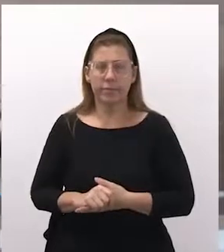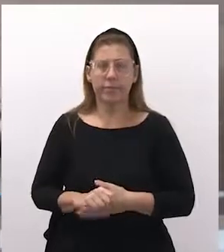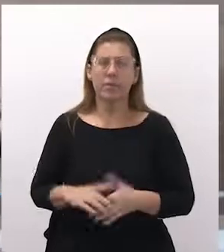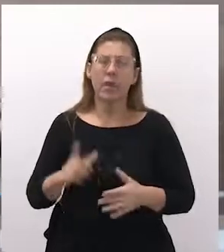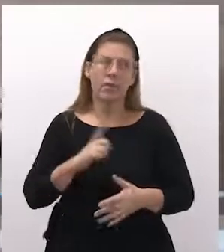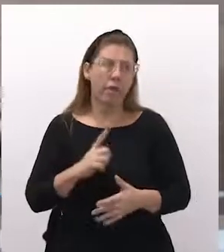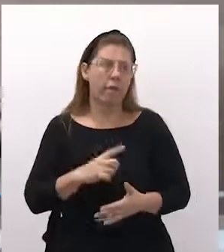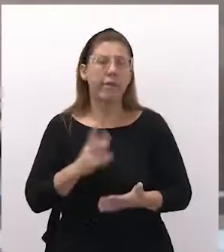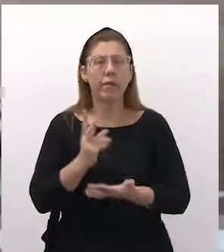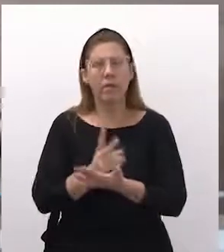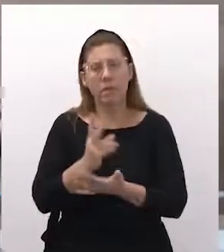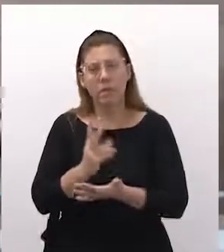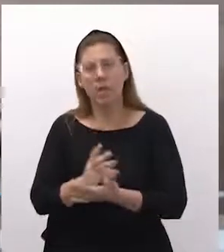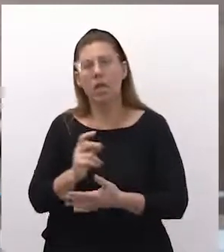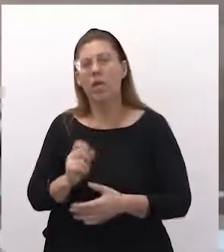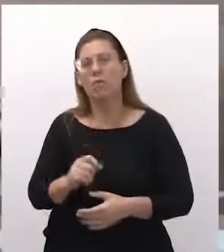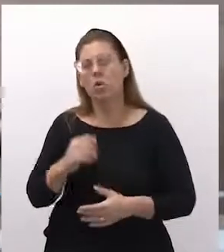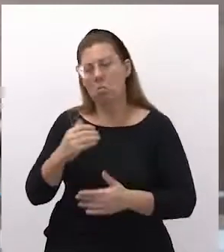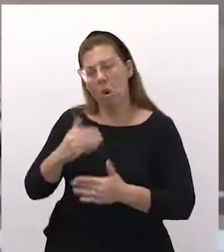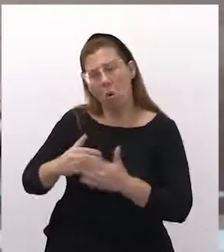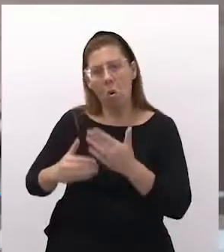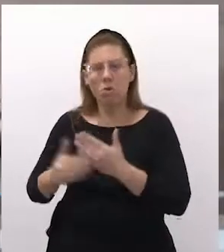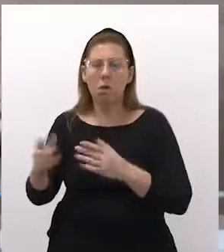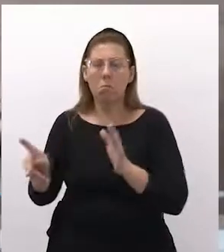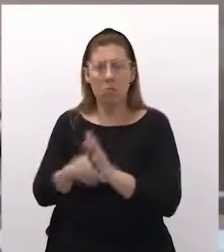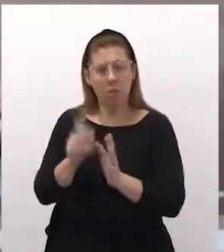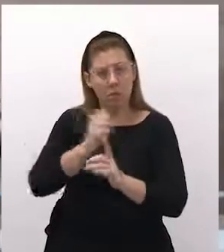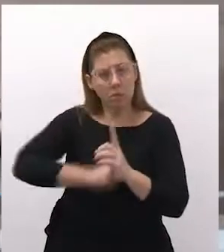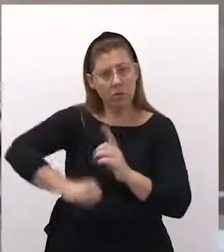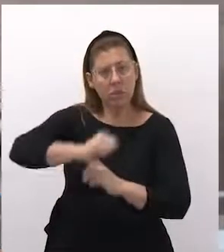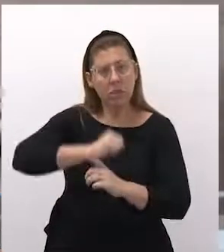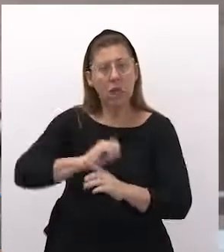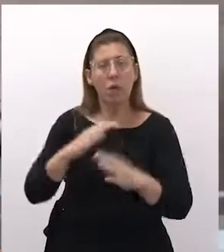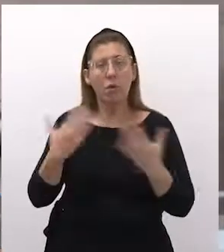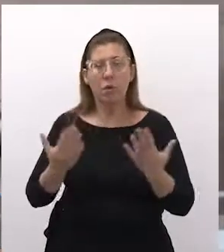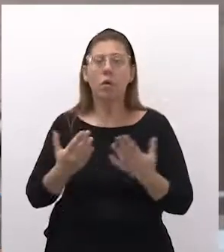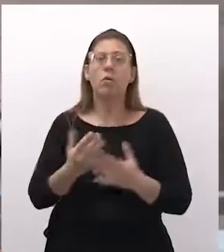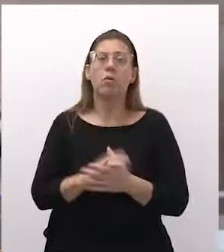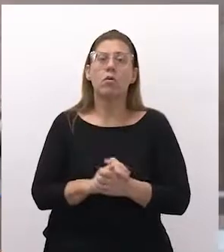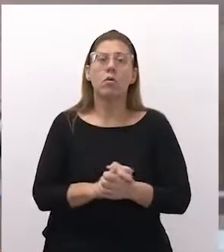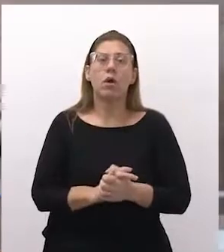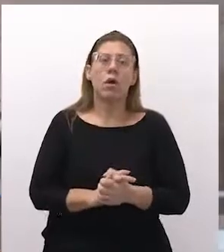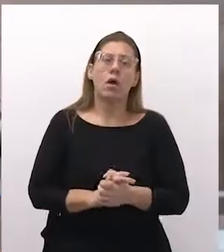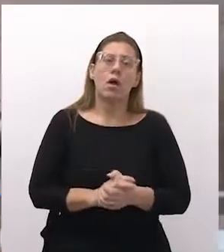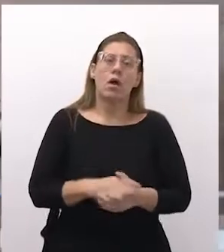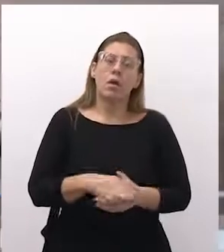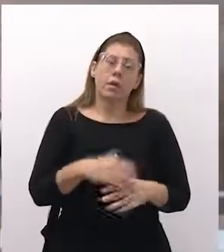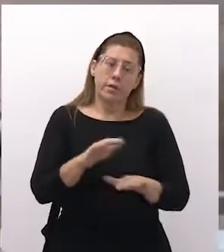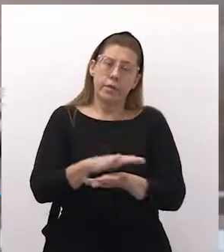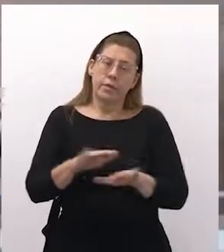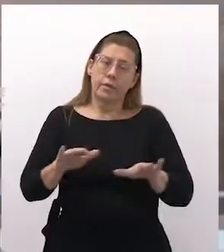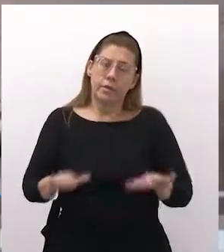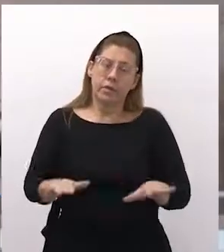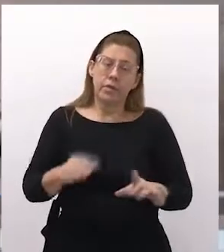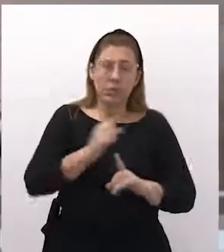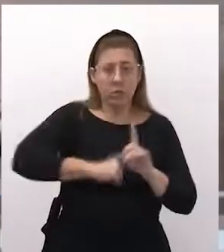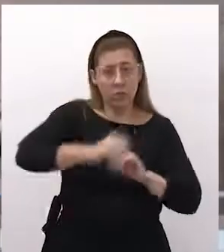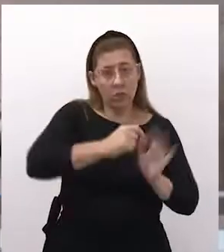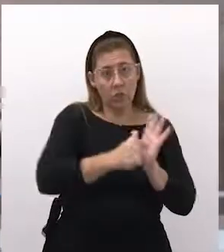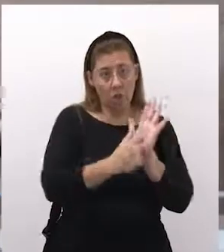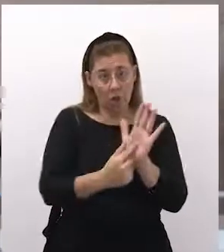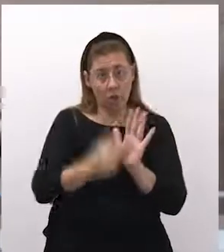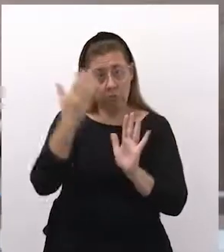Existe sempre o que? Uma construção social. Então, a infância, é o que a sociologia